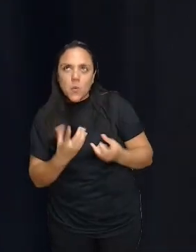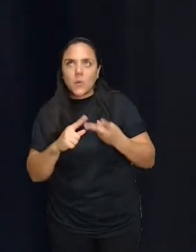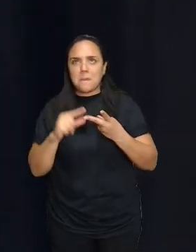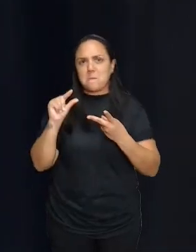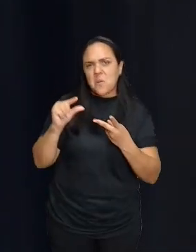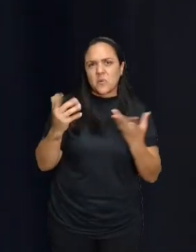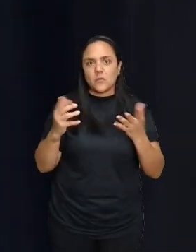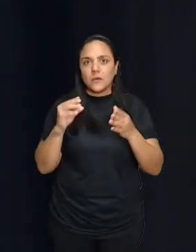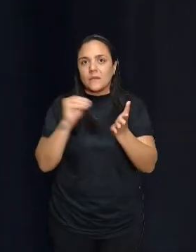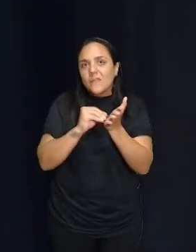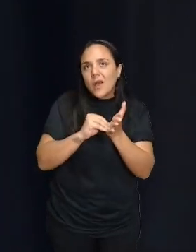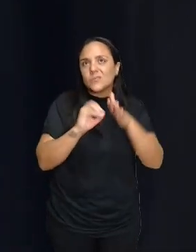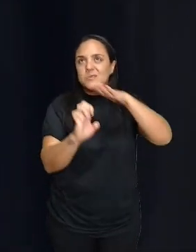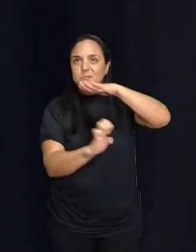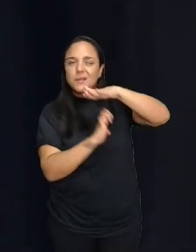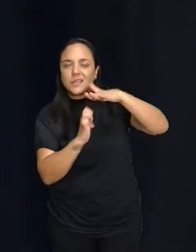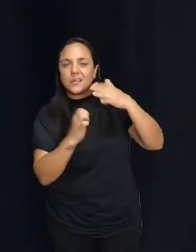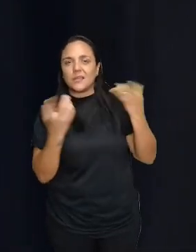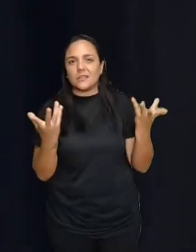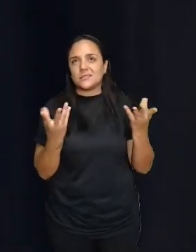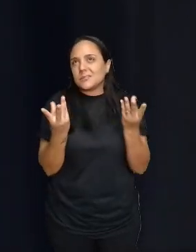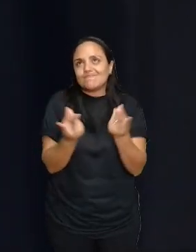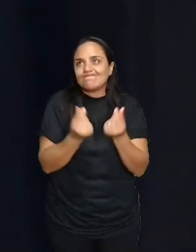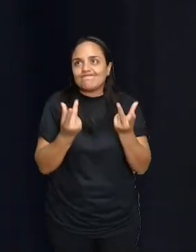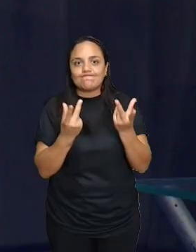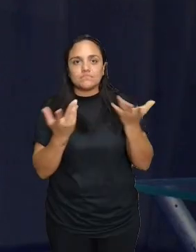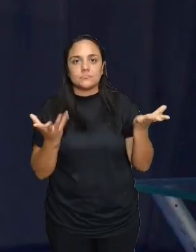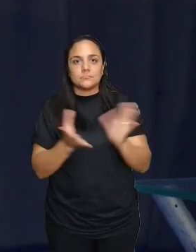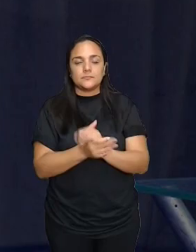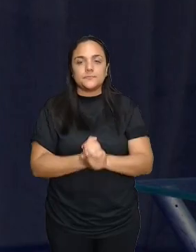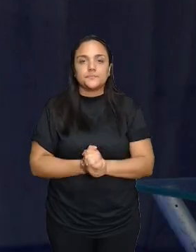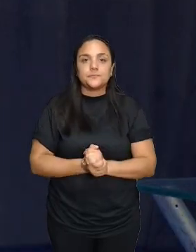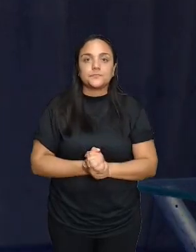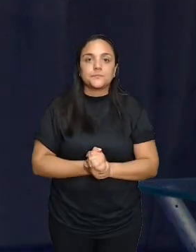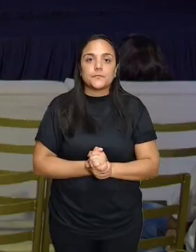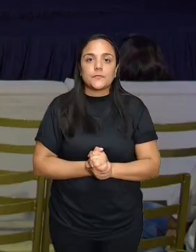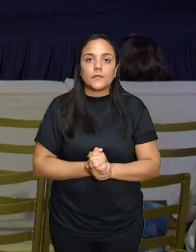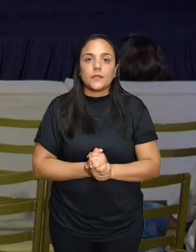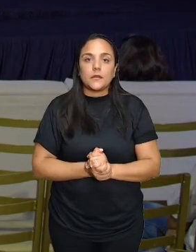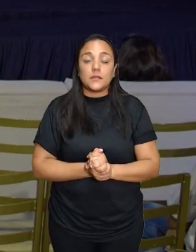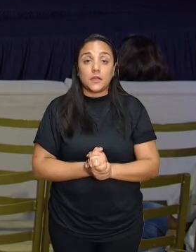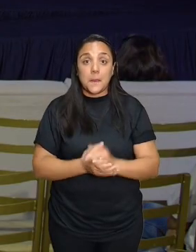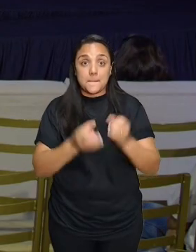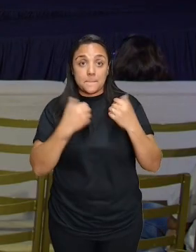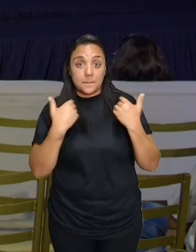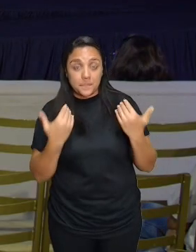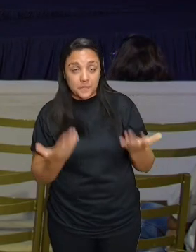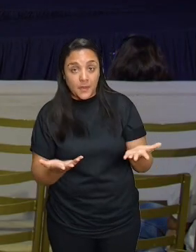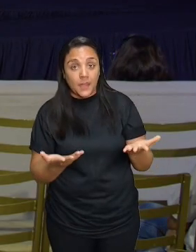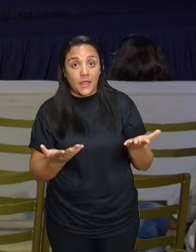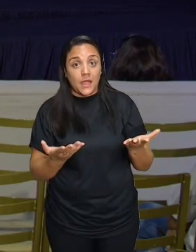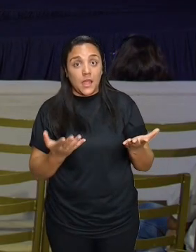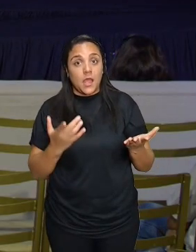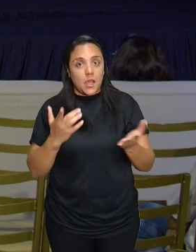empresas deveriam estar mais preocupadas com isso? Bom, acho que eu começo respondendo assim, por que que a gente tem que olhar para